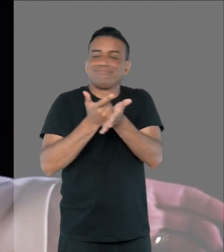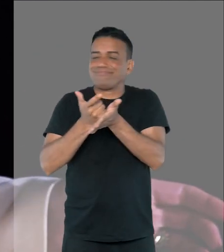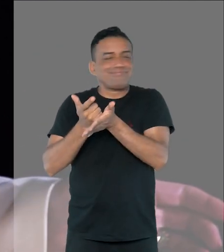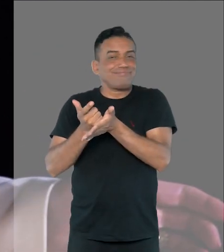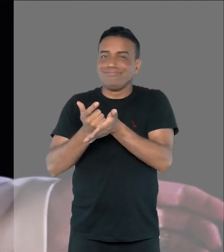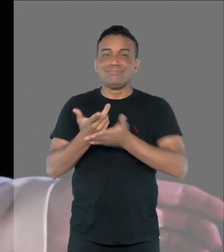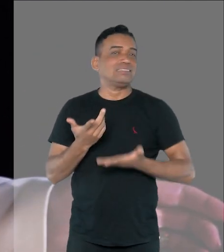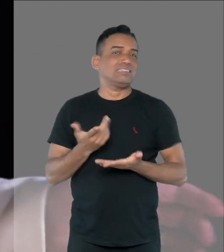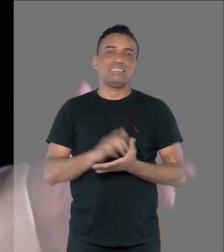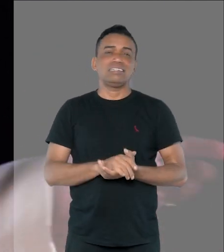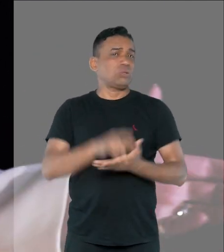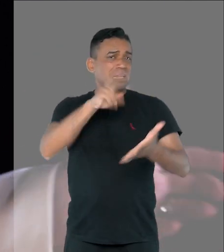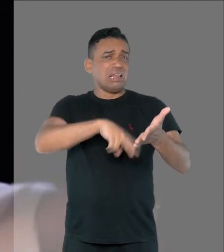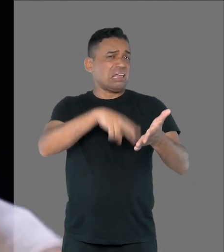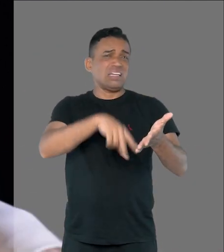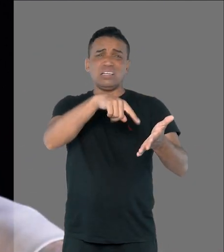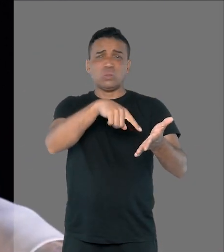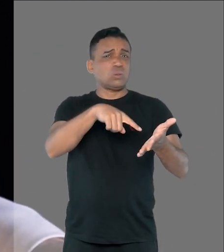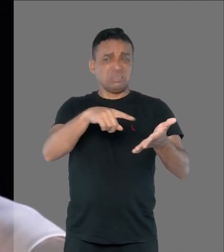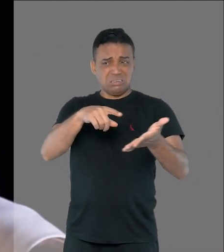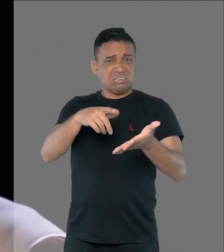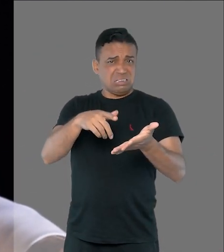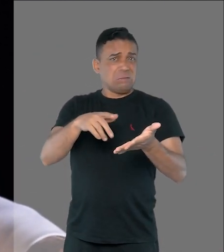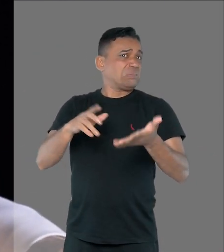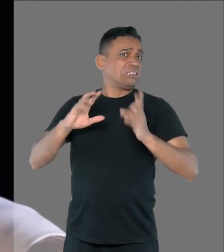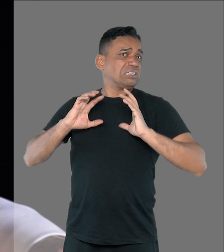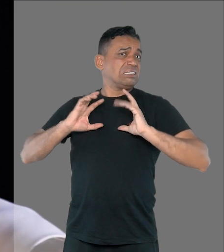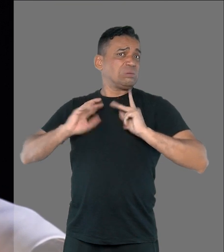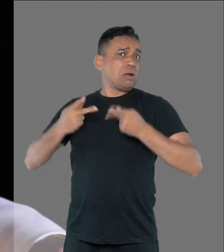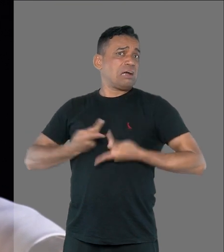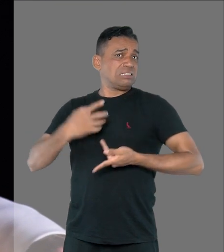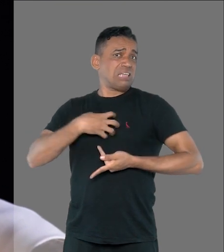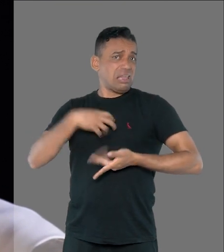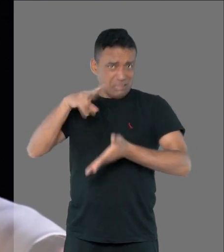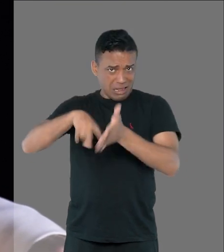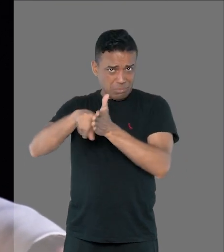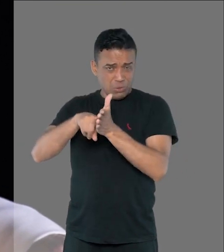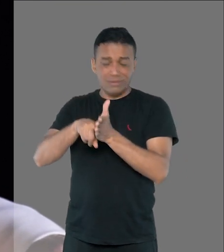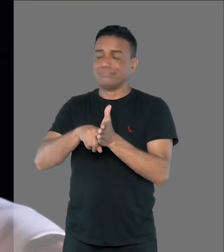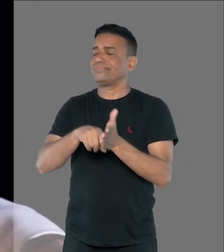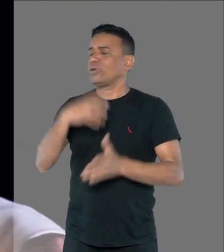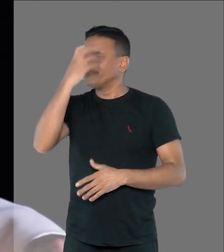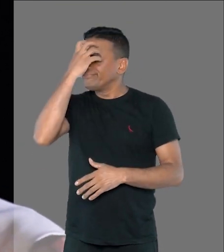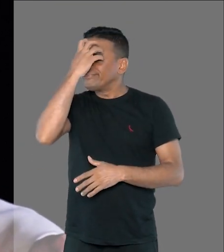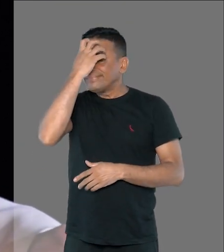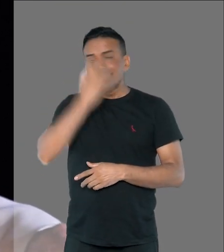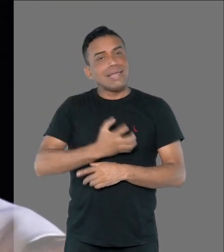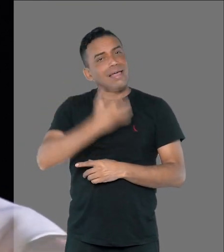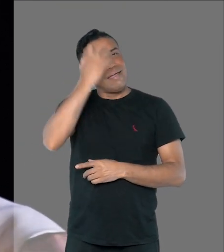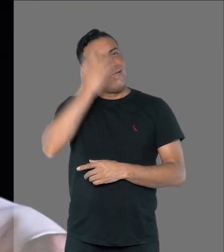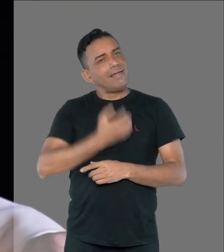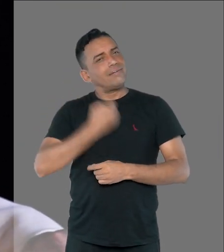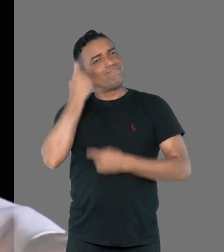semificção, né? O que dirá de ciências humanas? Eu estou seriamente preocupada. Eu estou